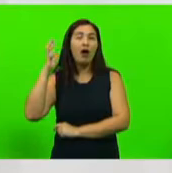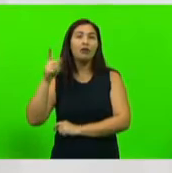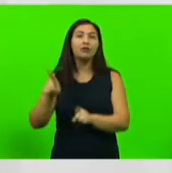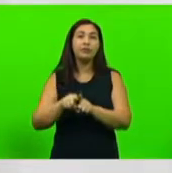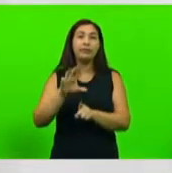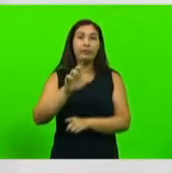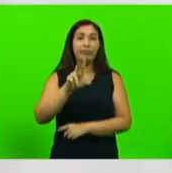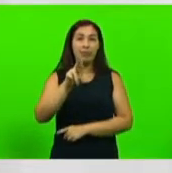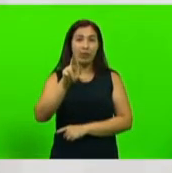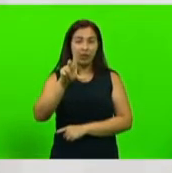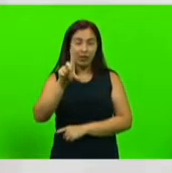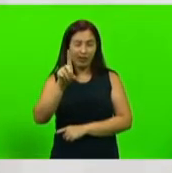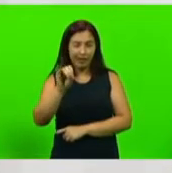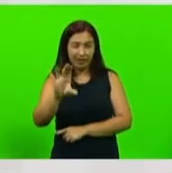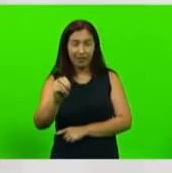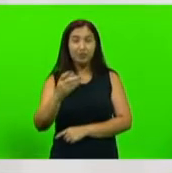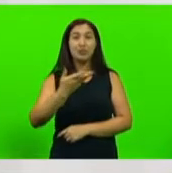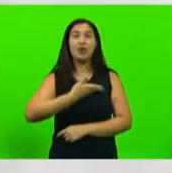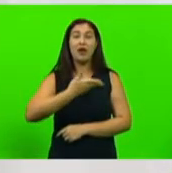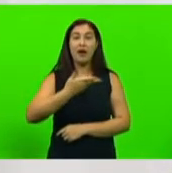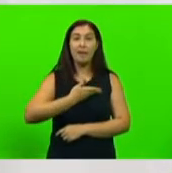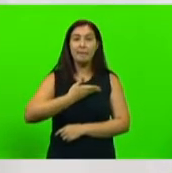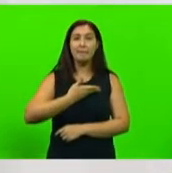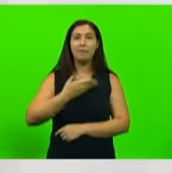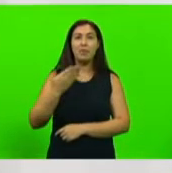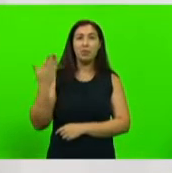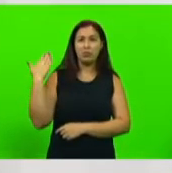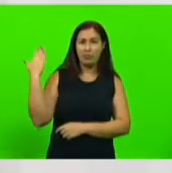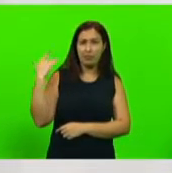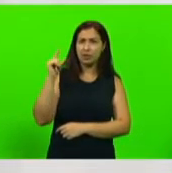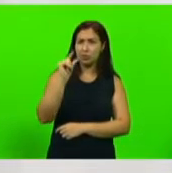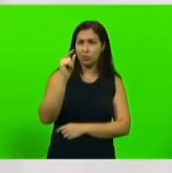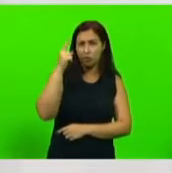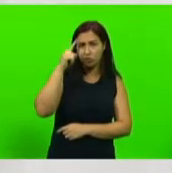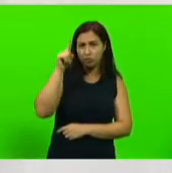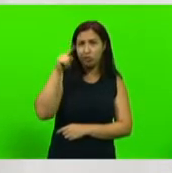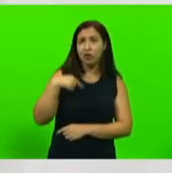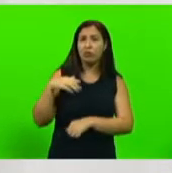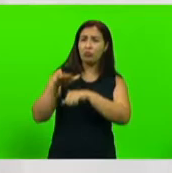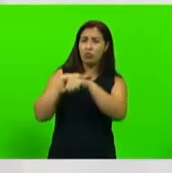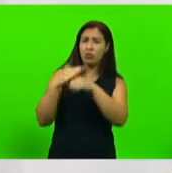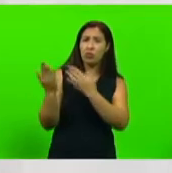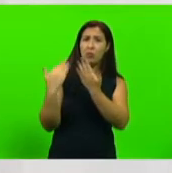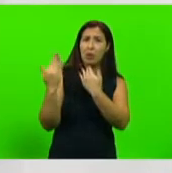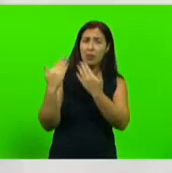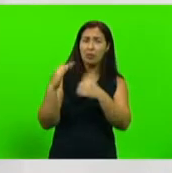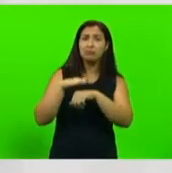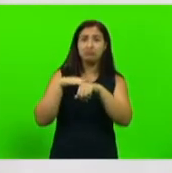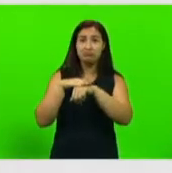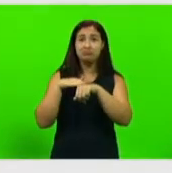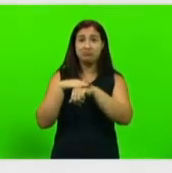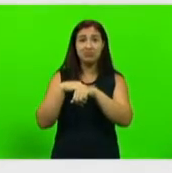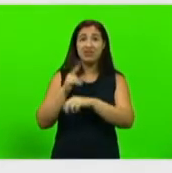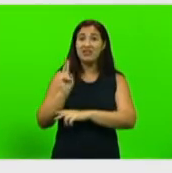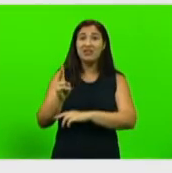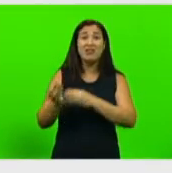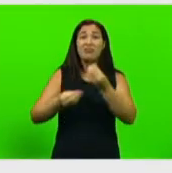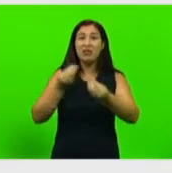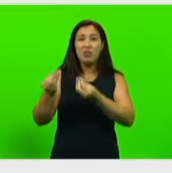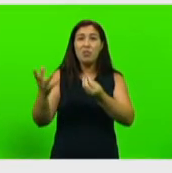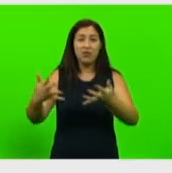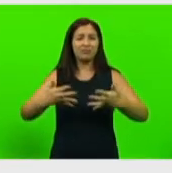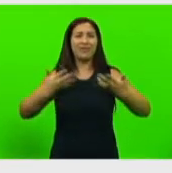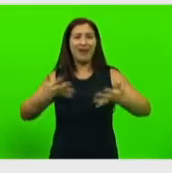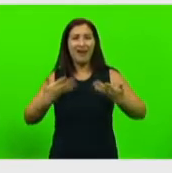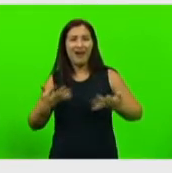um grande amigo. Ainda há poucos dias eu tinha falado com ele, e sempre naquela alegria